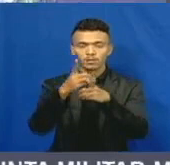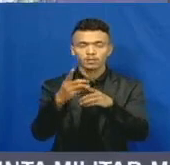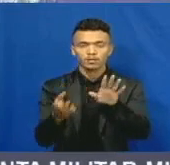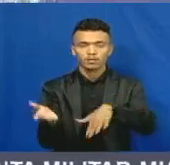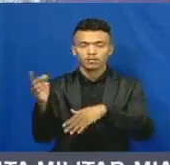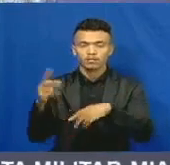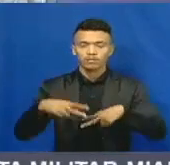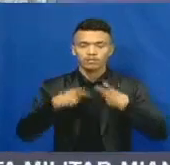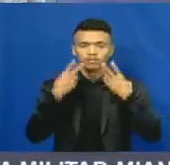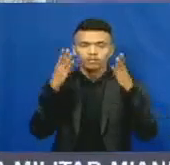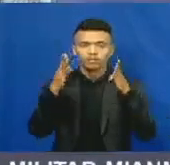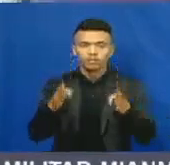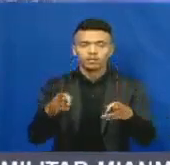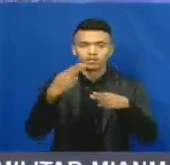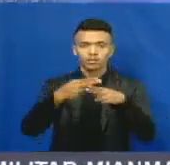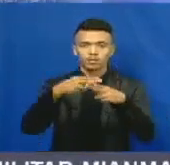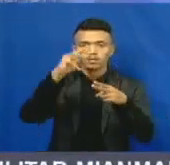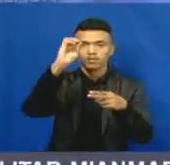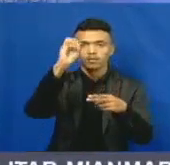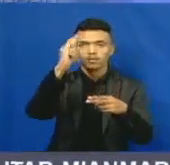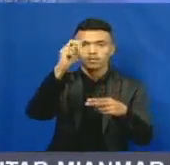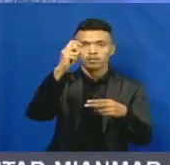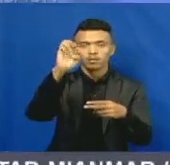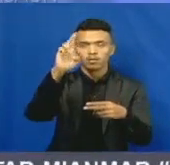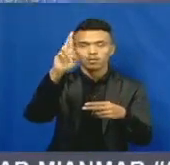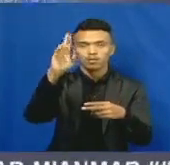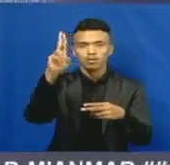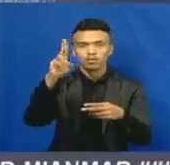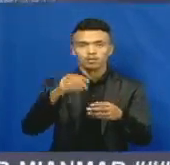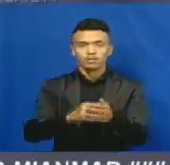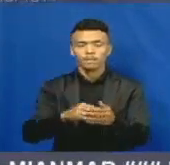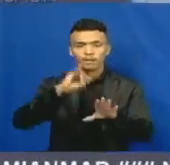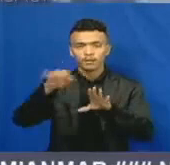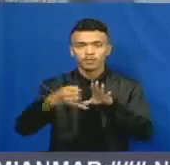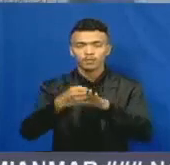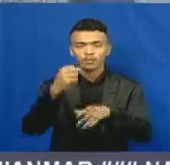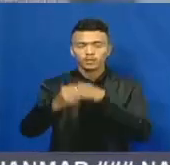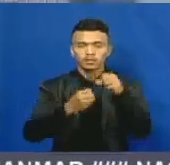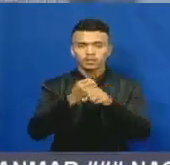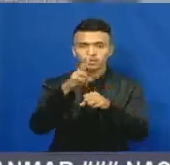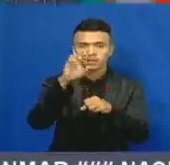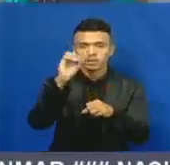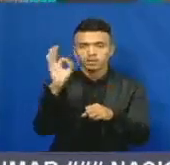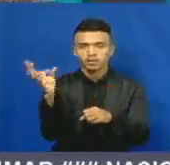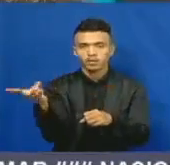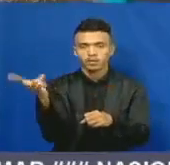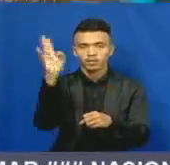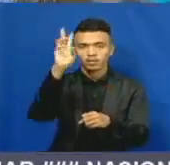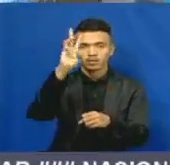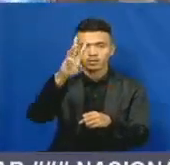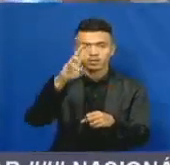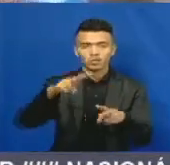Saudoso Eduardo da Silva, Código Monteiro, envolve an a resistência a rua e a tina reunida a tosia, hito nulo resinen,